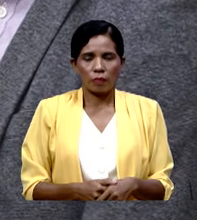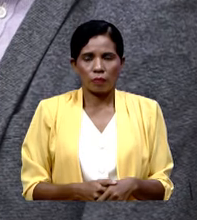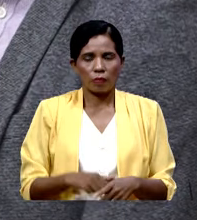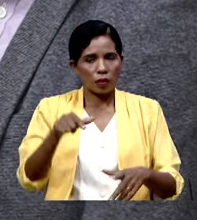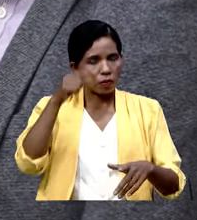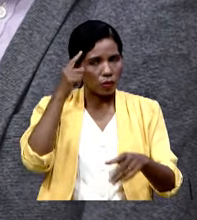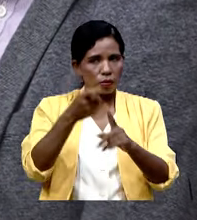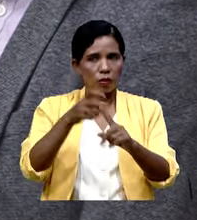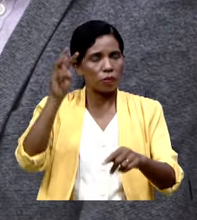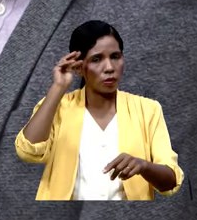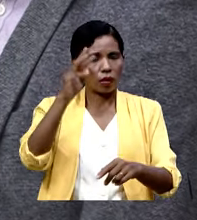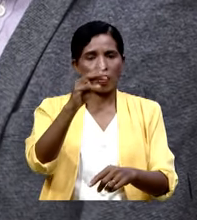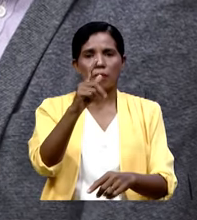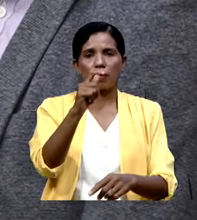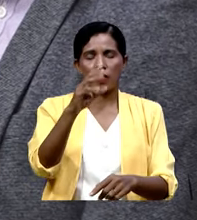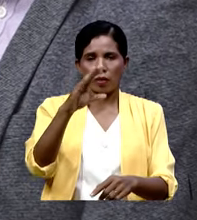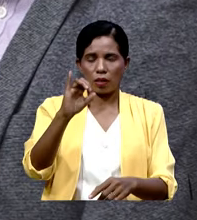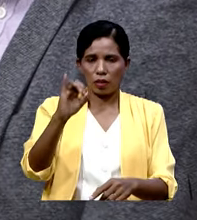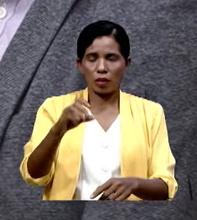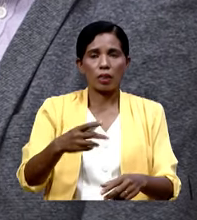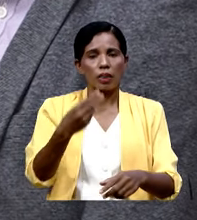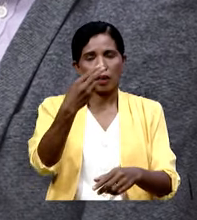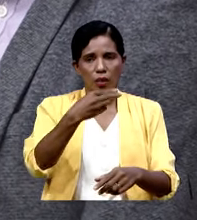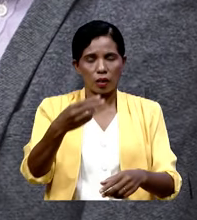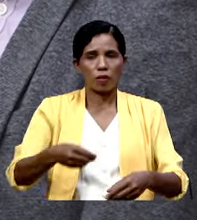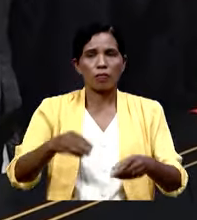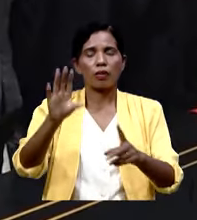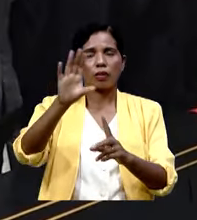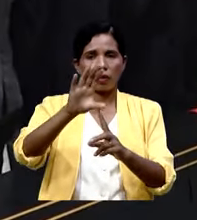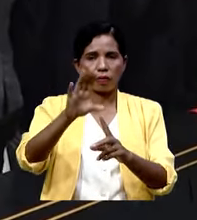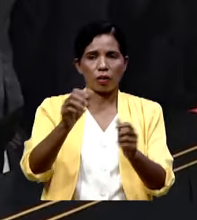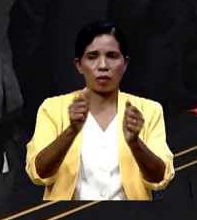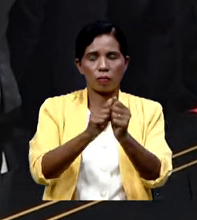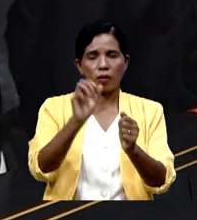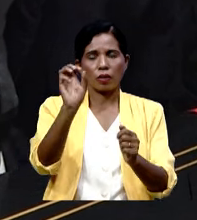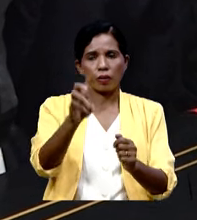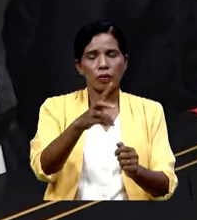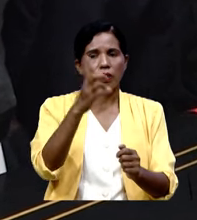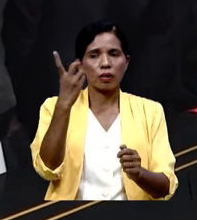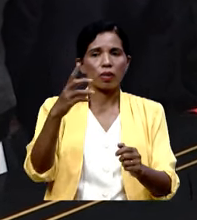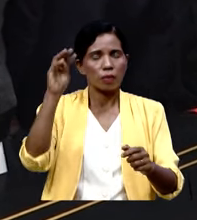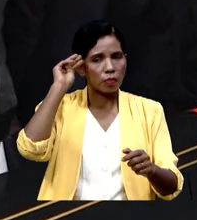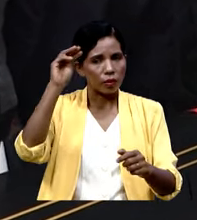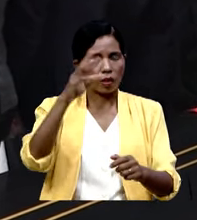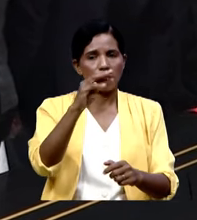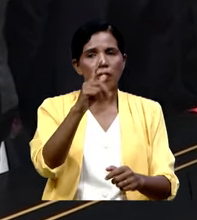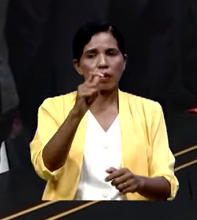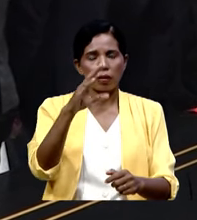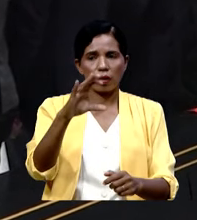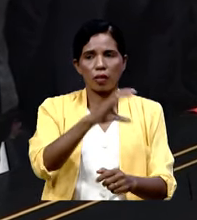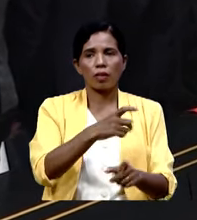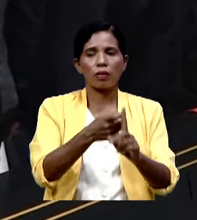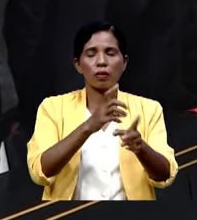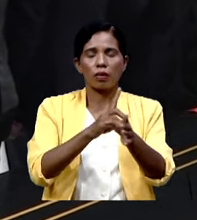Governo e o Ministério do Turismo no Ambiente, Quintané, foi a cargo de FIA, muito que sanulo recensia e o Ministério do Turismo no Ambiente, composto